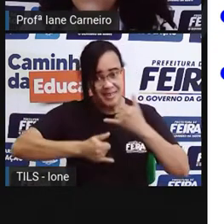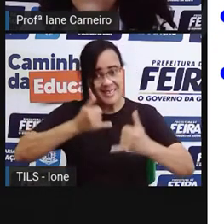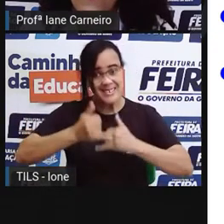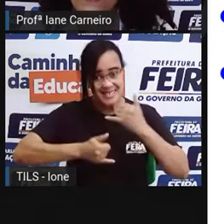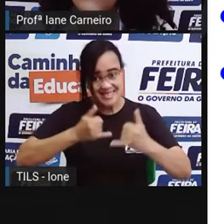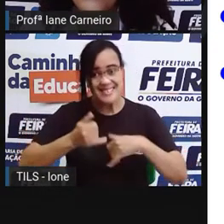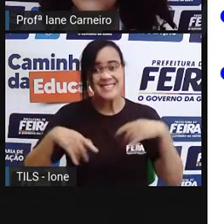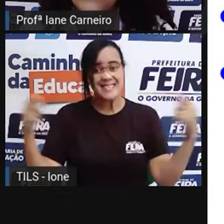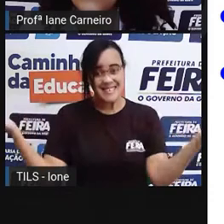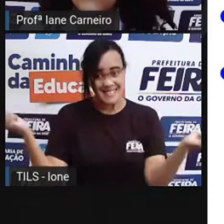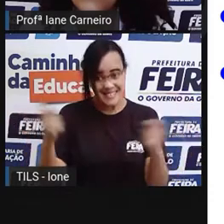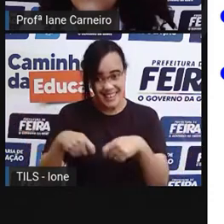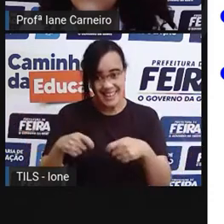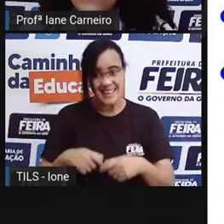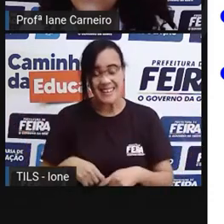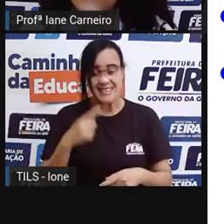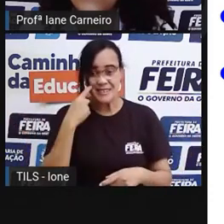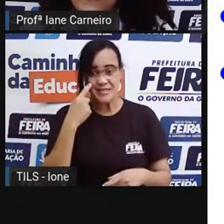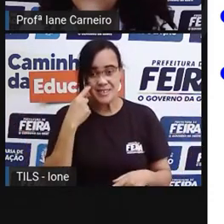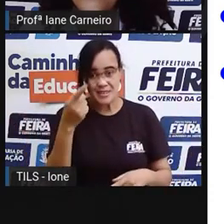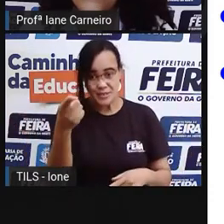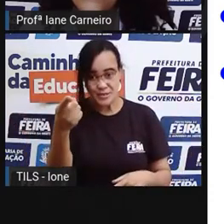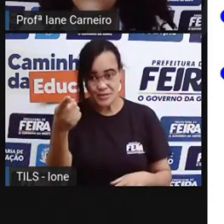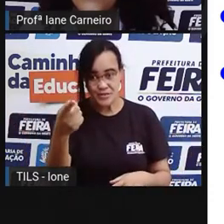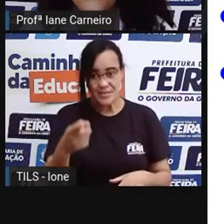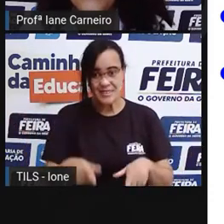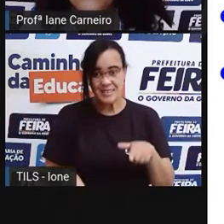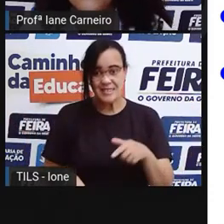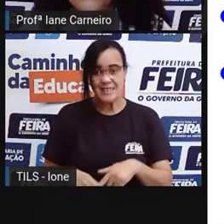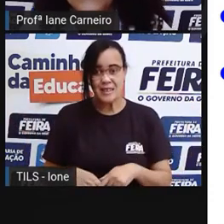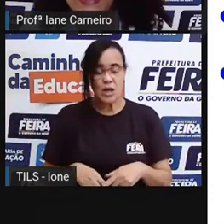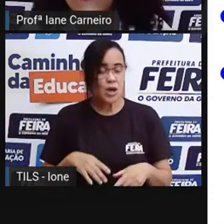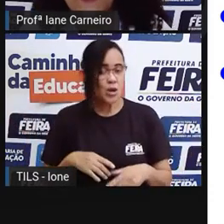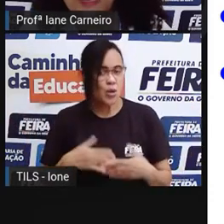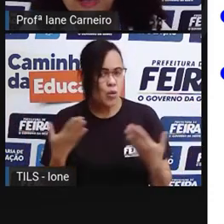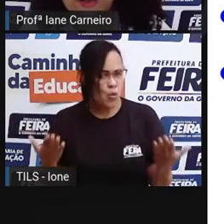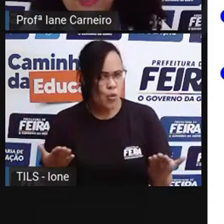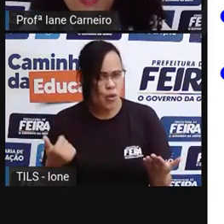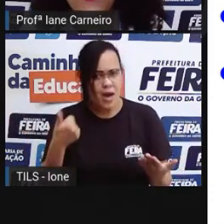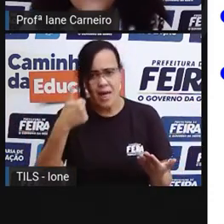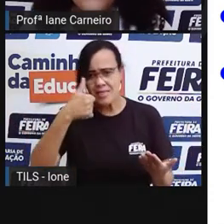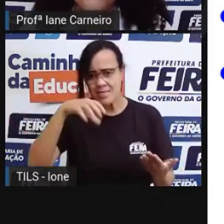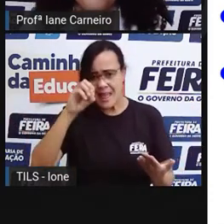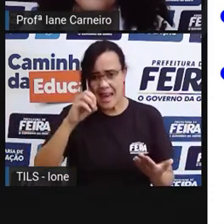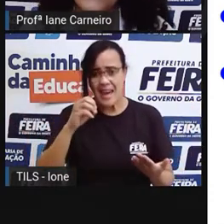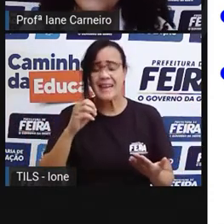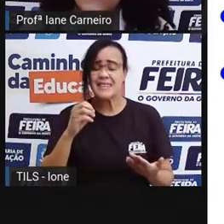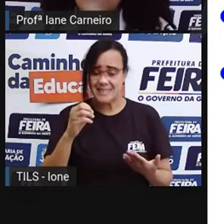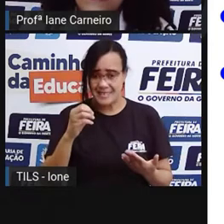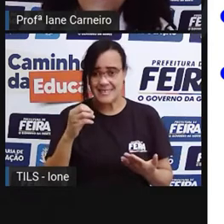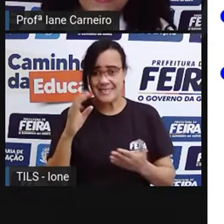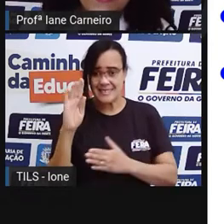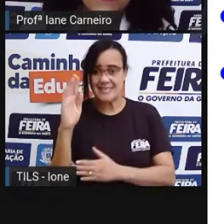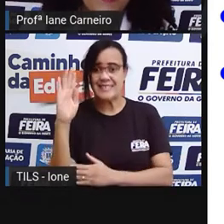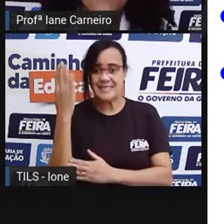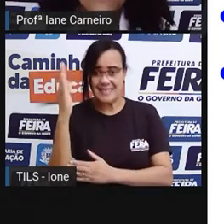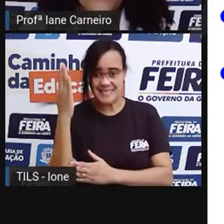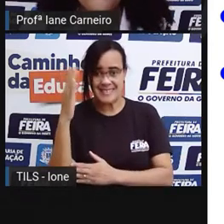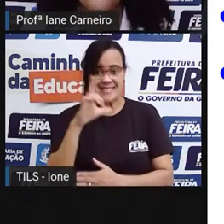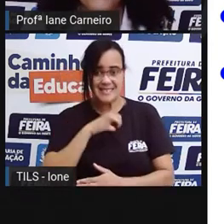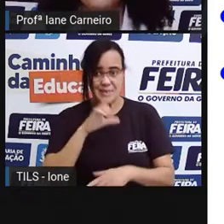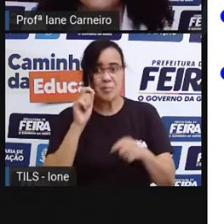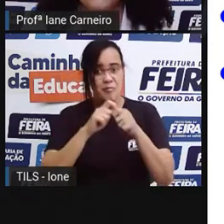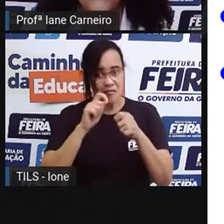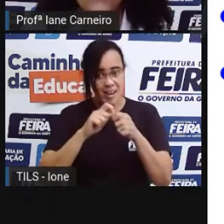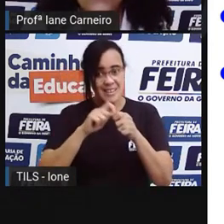3, 4, 5, 6, 7, 8, 9, 10. Usou 10 palitos, né, para fazer esse quebra-cabeça. E aí você